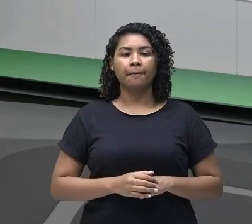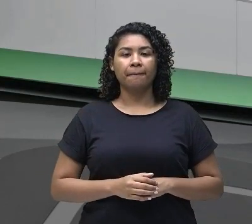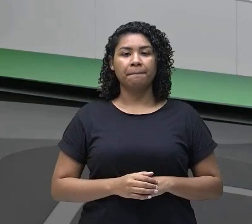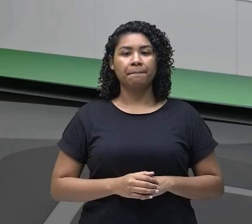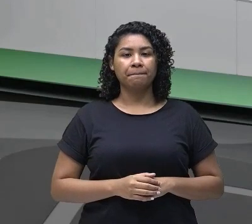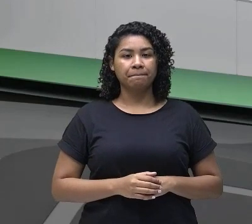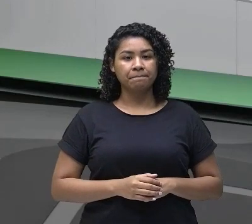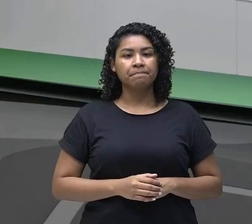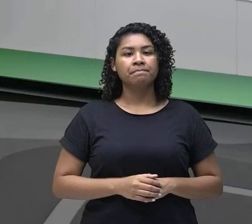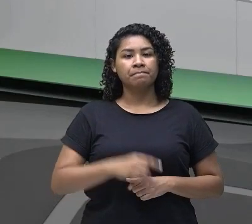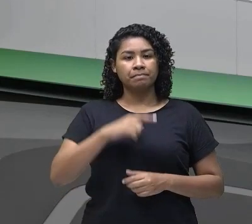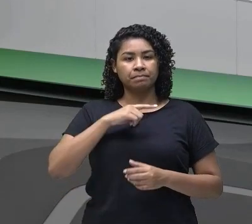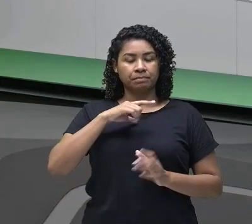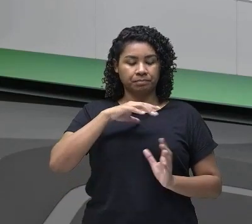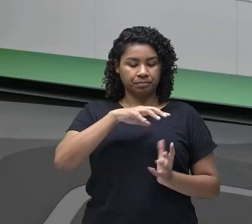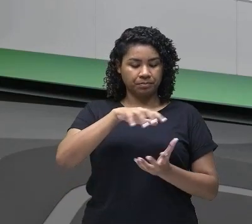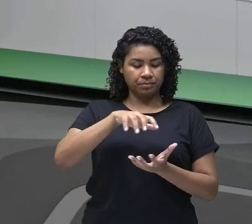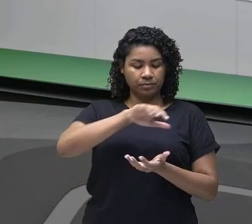as camadas da Terra.